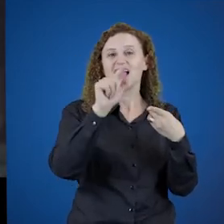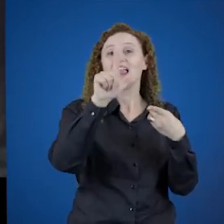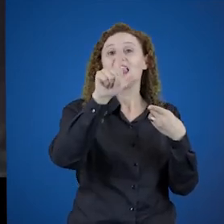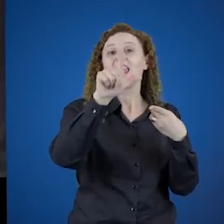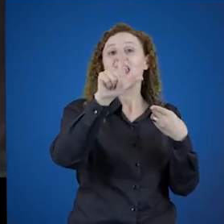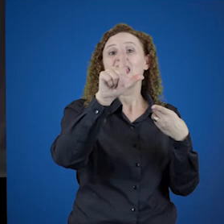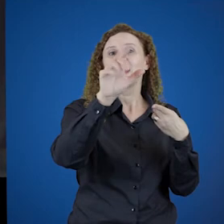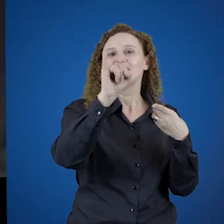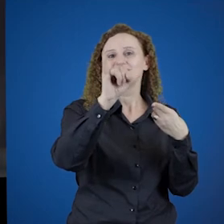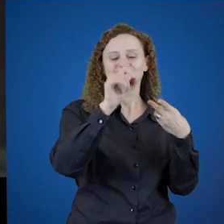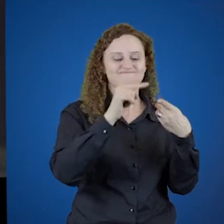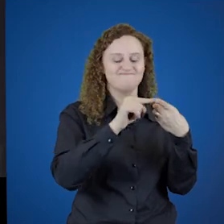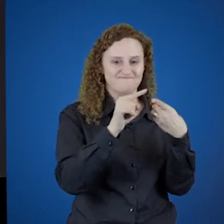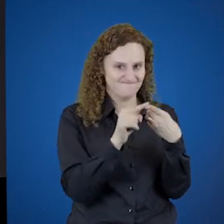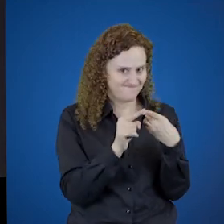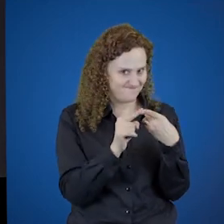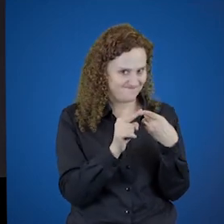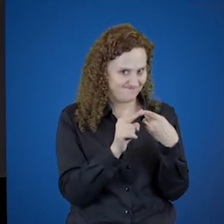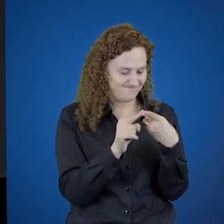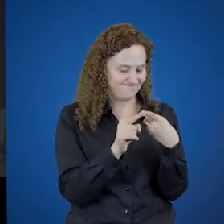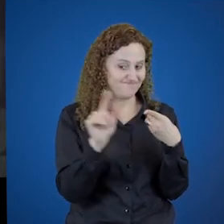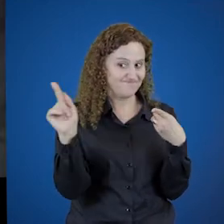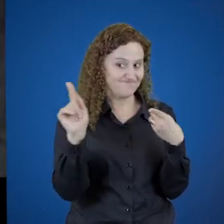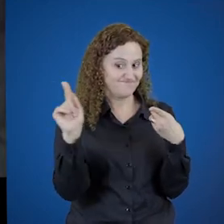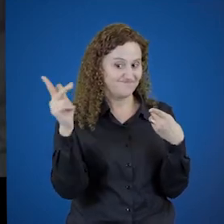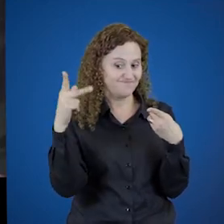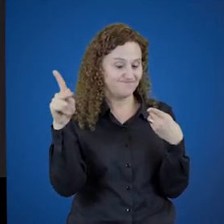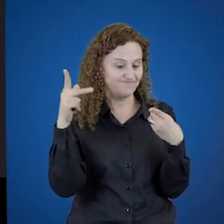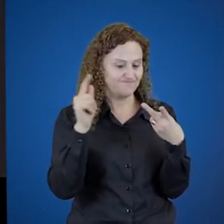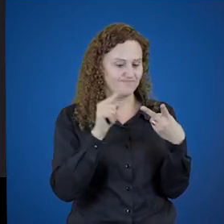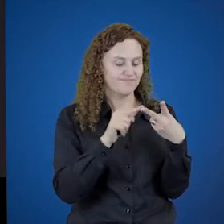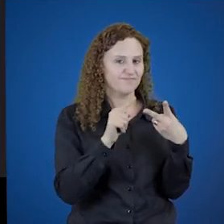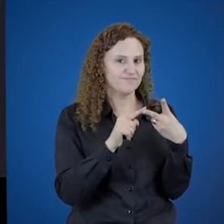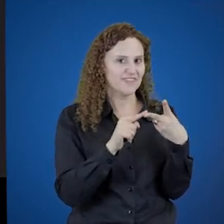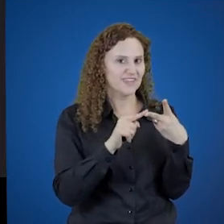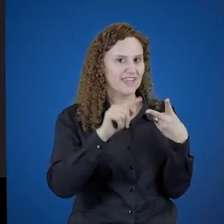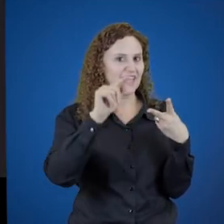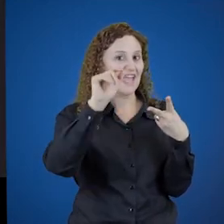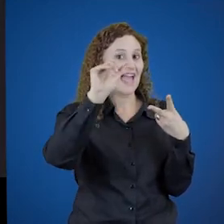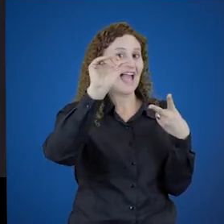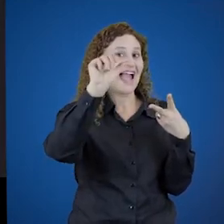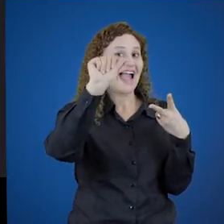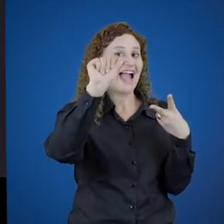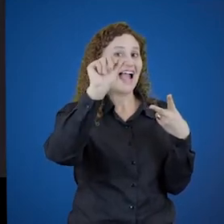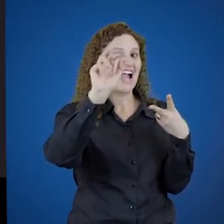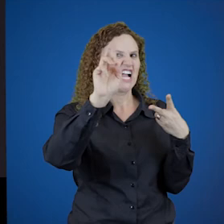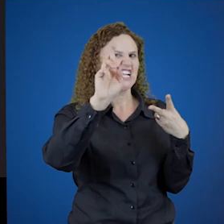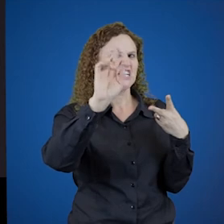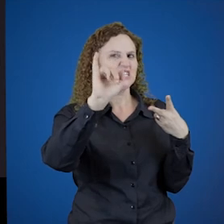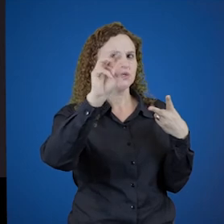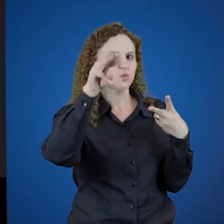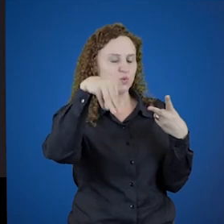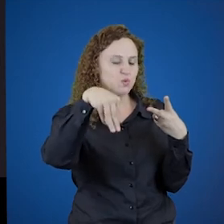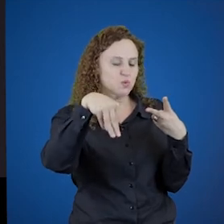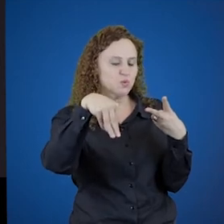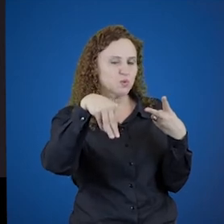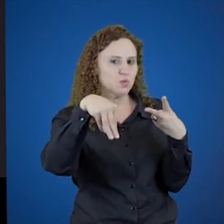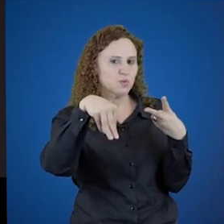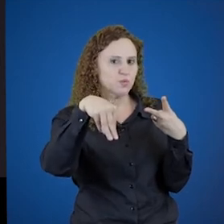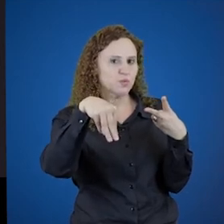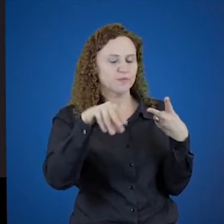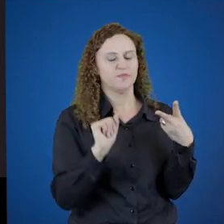cedo lhe com i no genitivo plural agricolarum